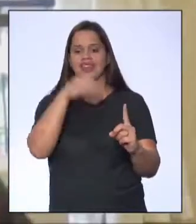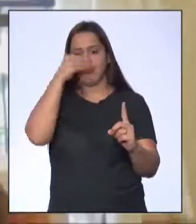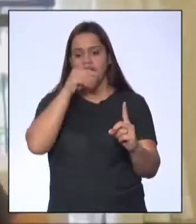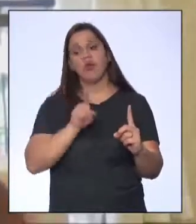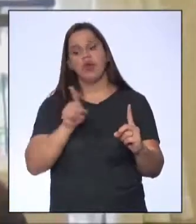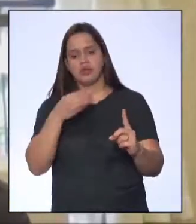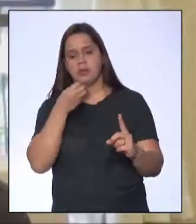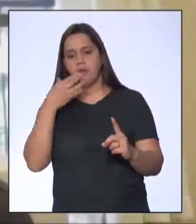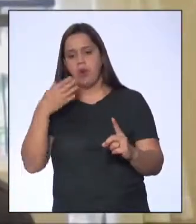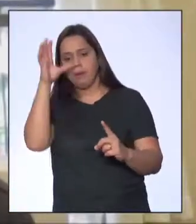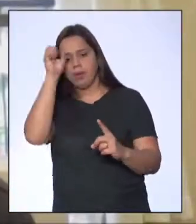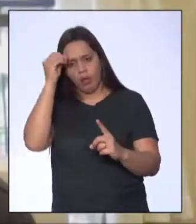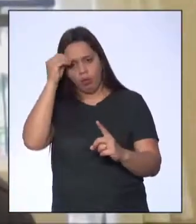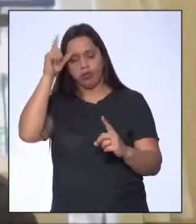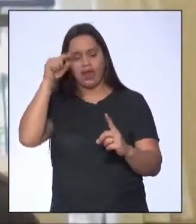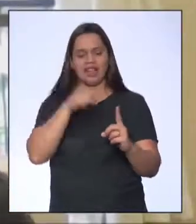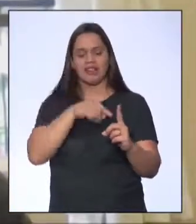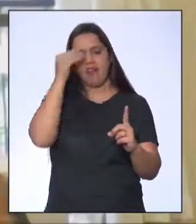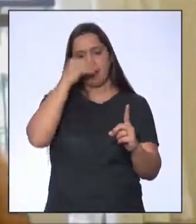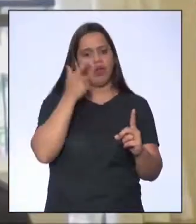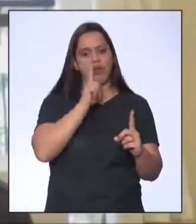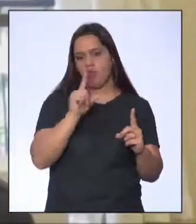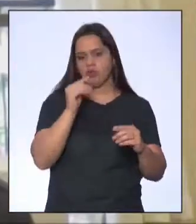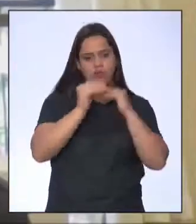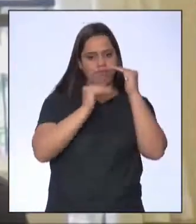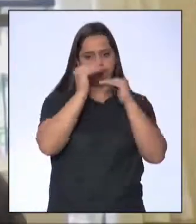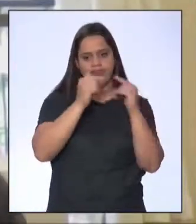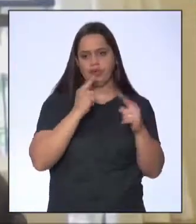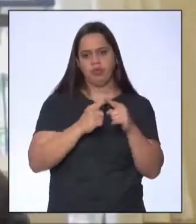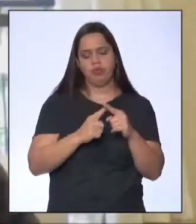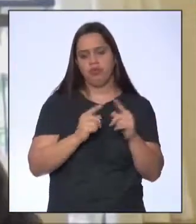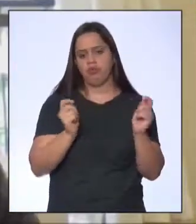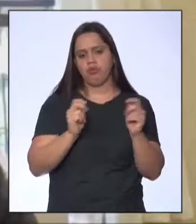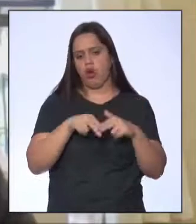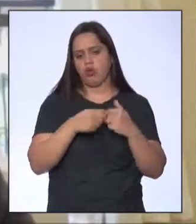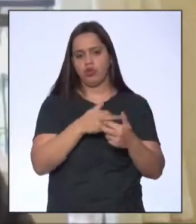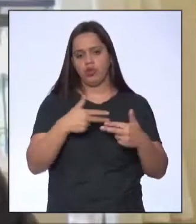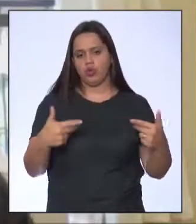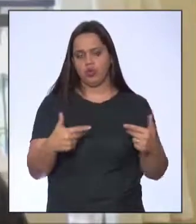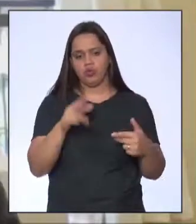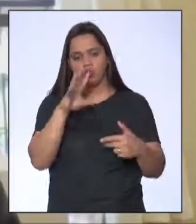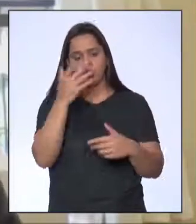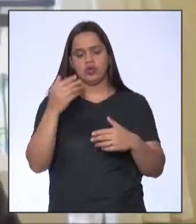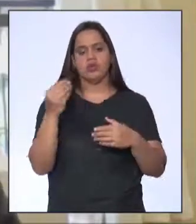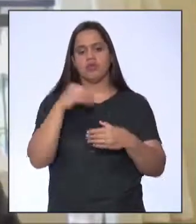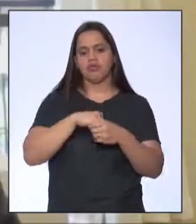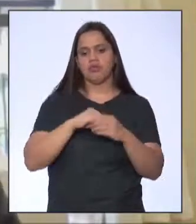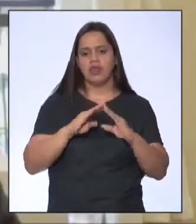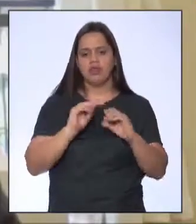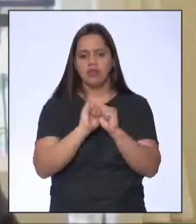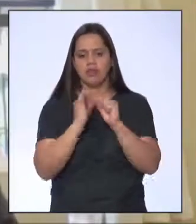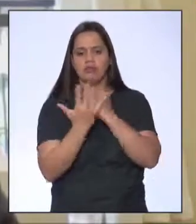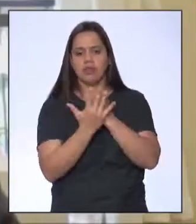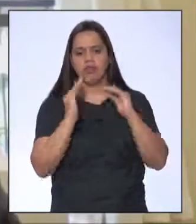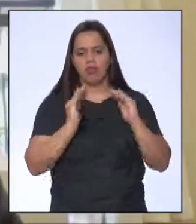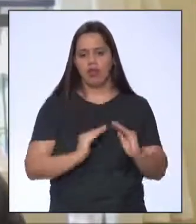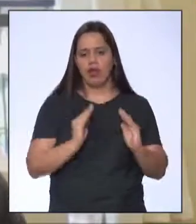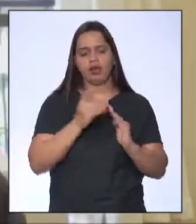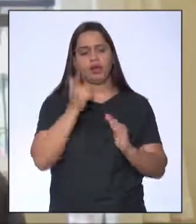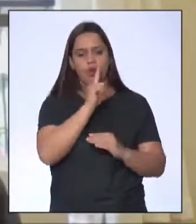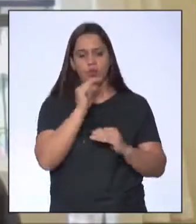horário especial, a gente está bolando ainda porque não tem nada pronto. Mas, já pensando a participação